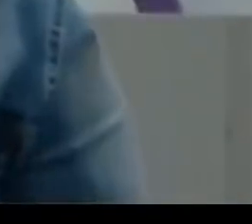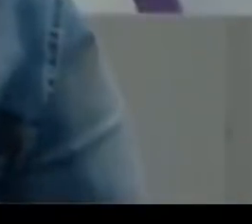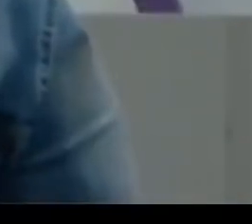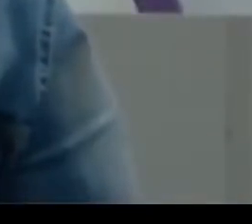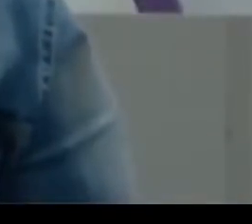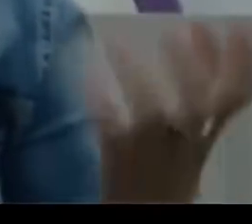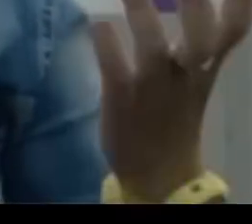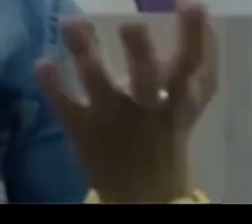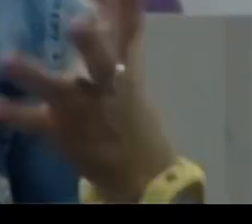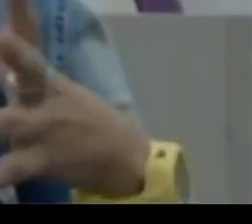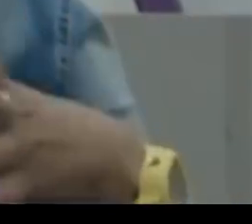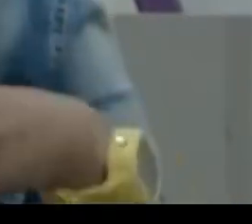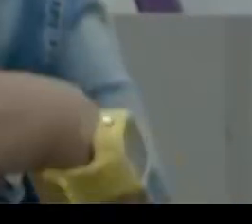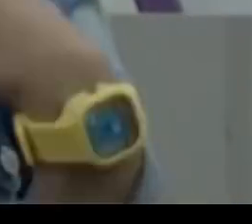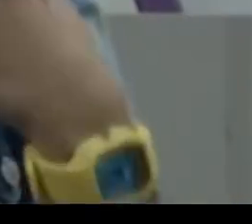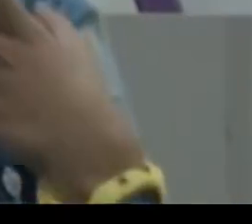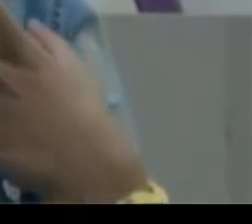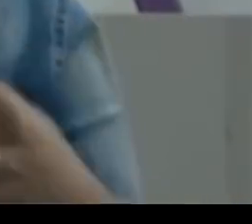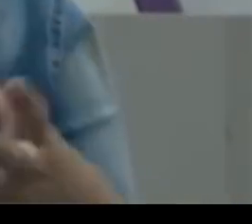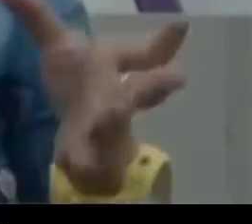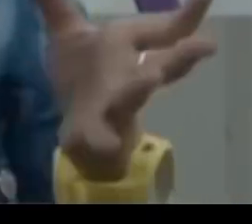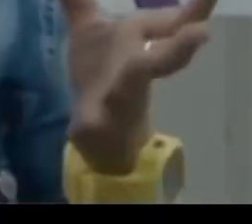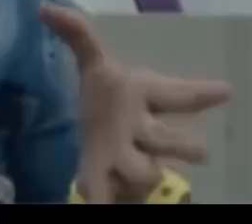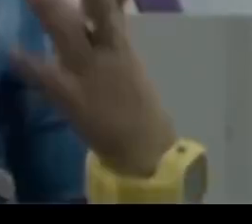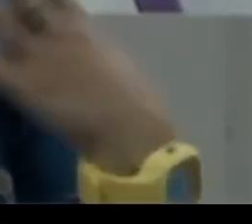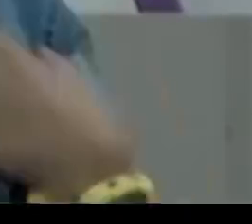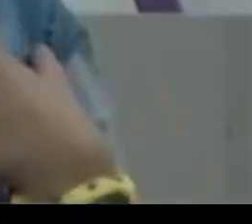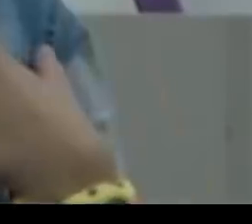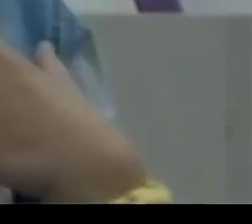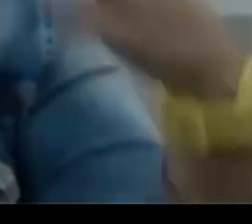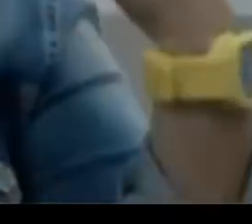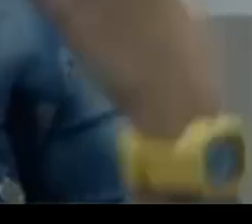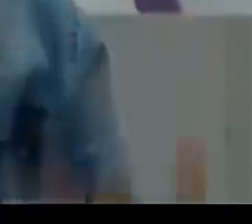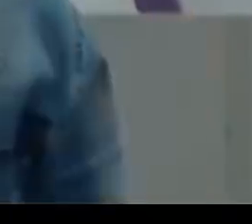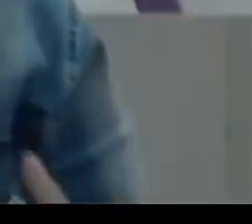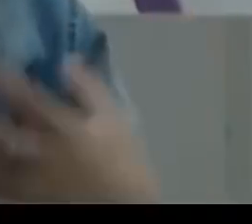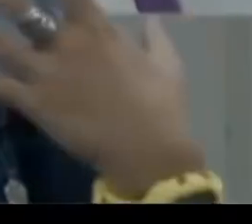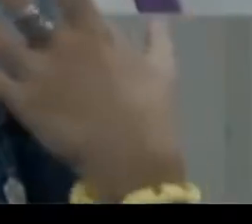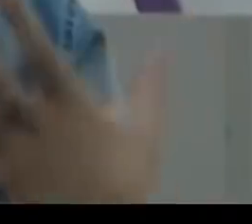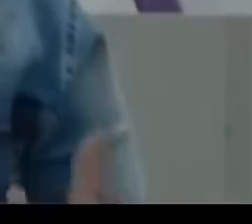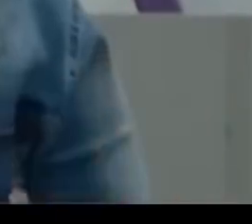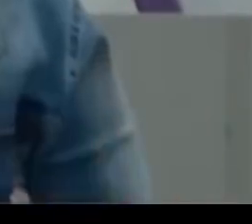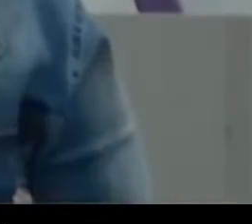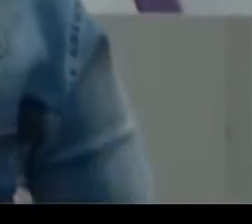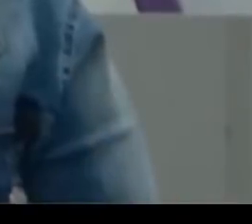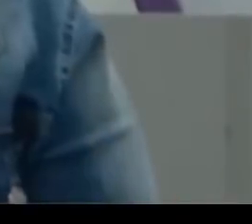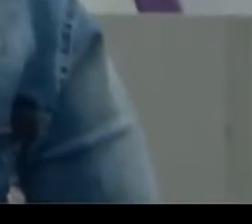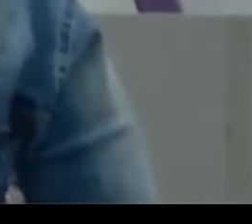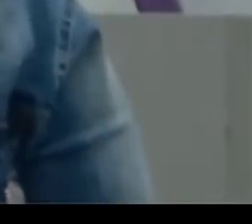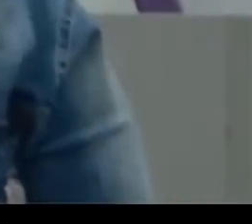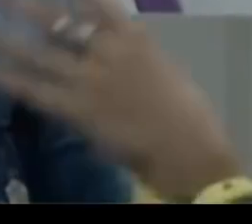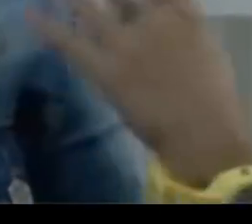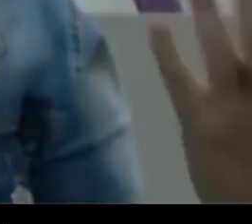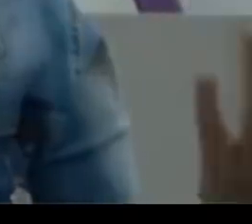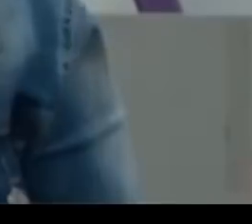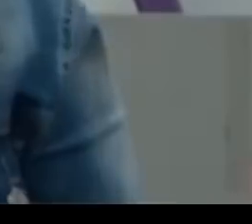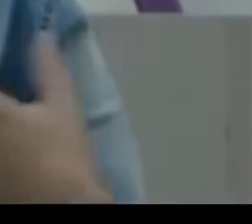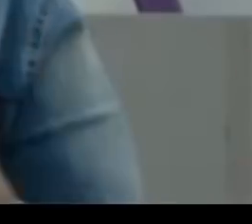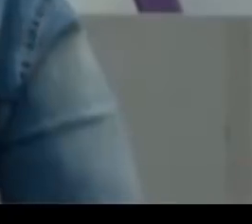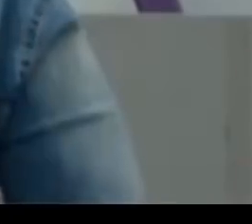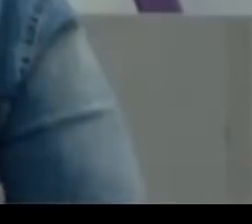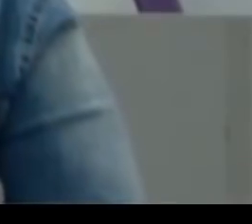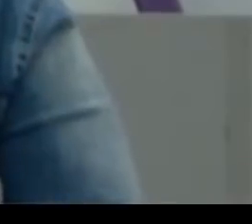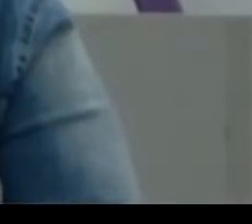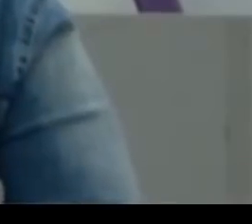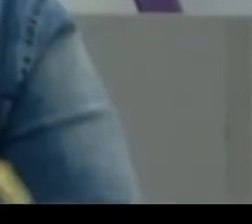tô com saudade, né? Então, mas a gente não pode estar perto, então a forma de estar perto de vocês é aqui, mostrando, gravando as aulas. Aos